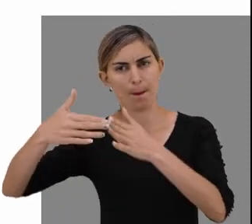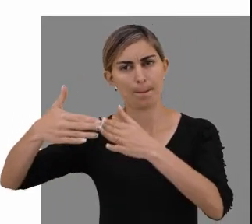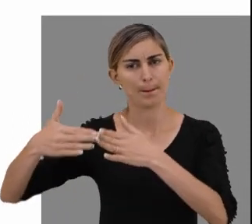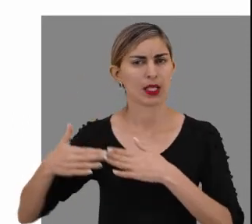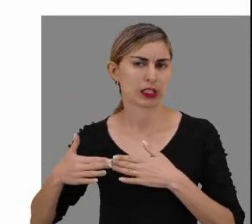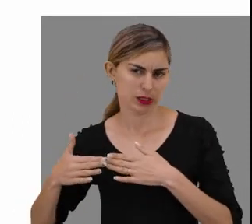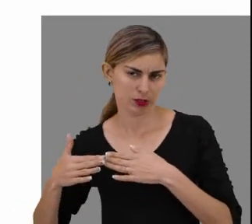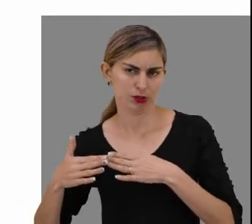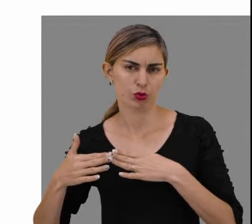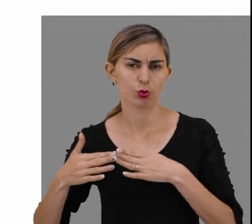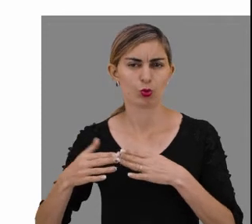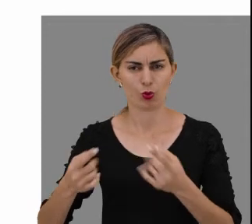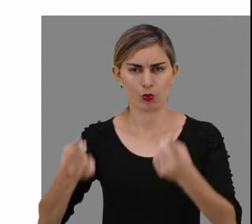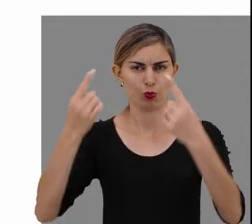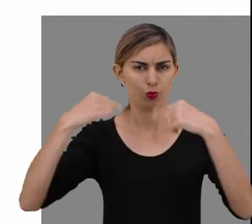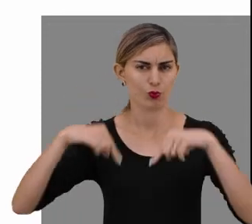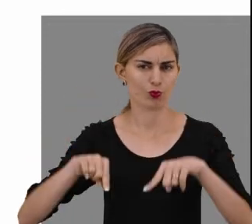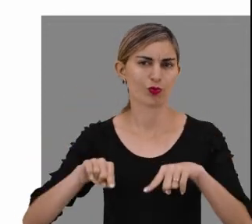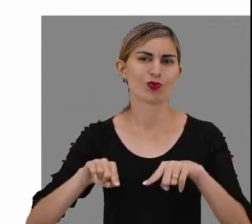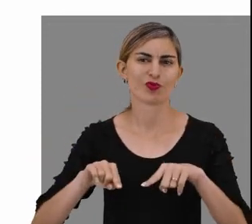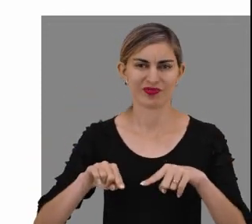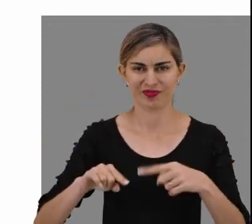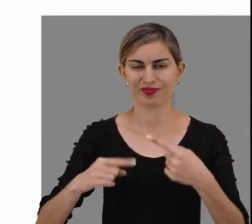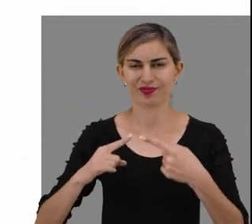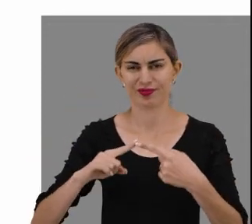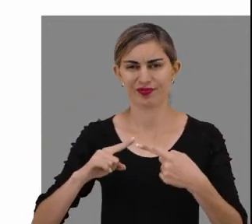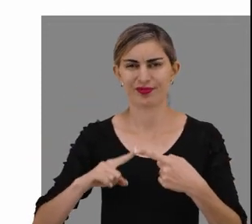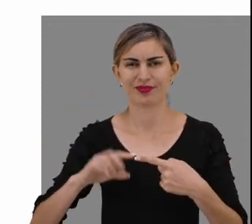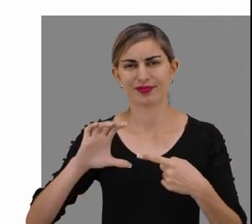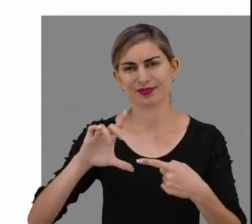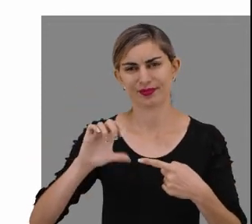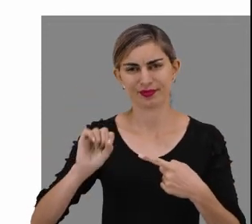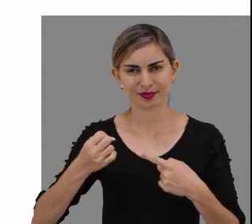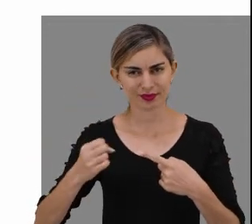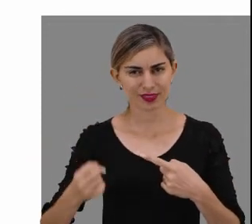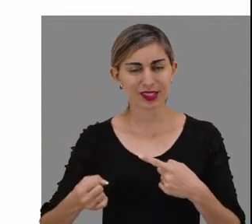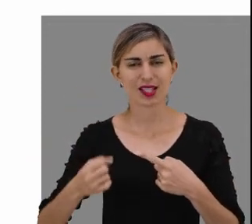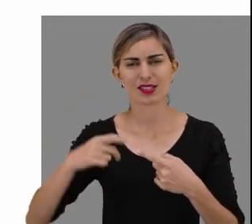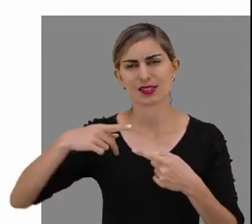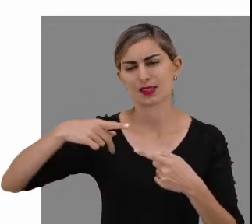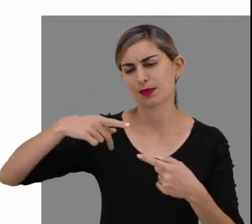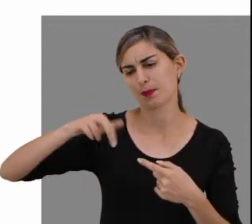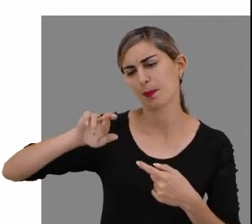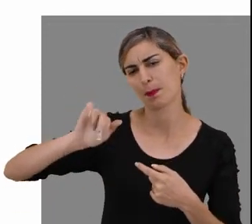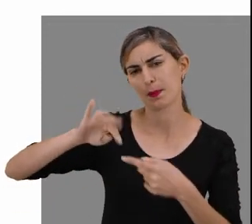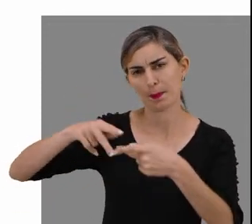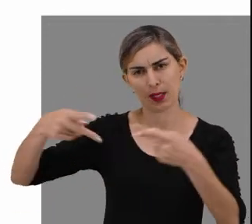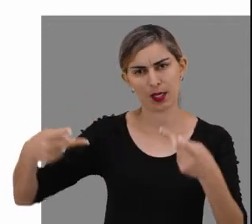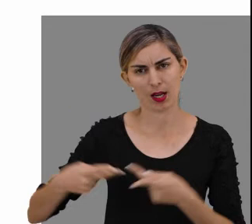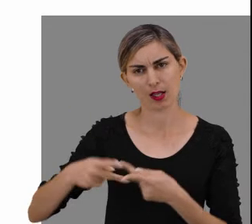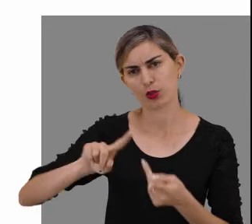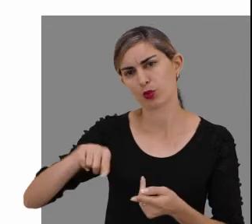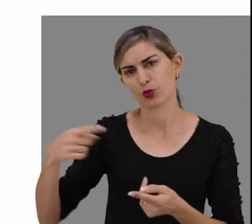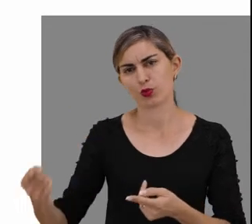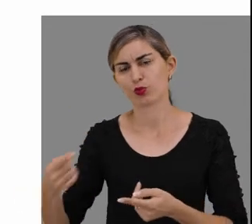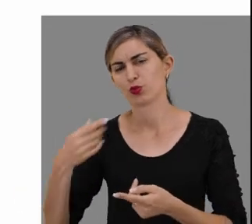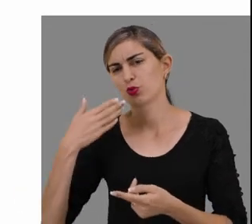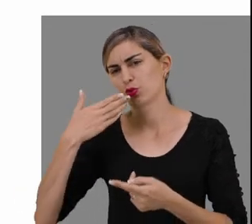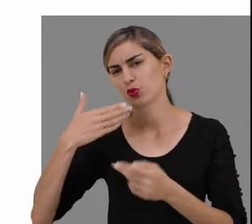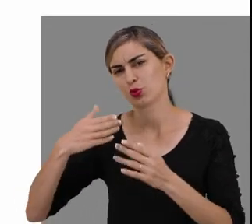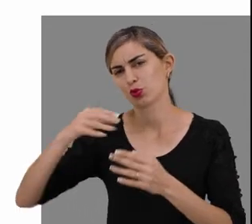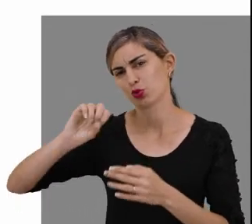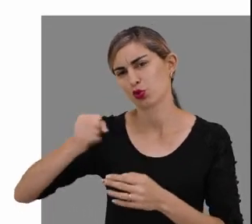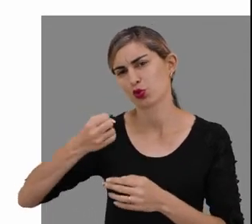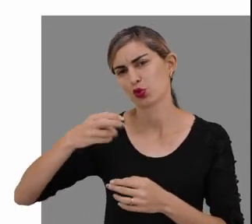classe abstrata pedido, ela é estendida por outras duas classes, como foi mencionado anteriormente, prato e